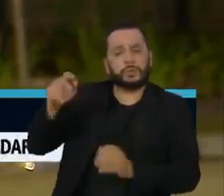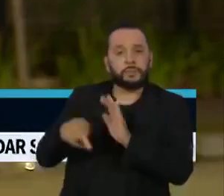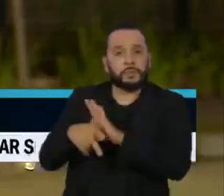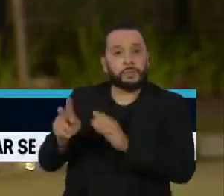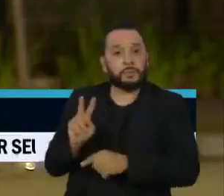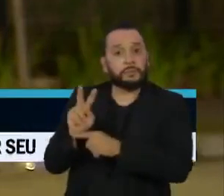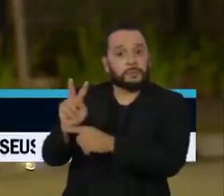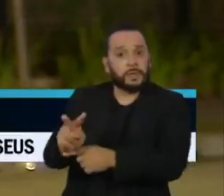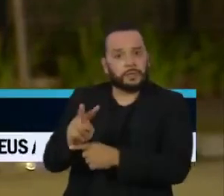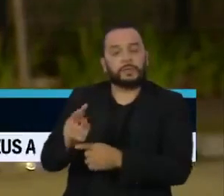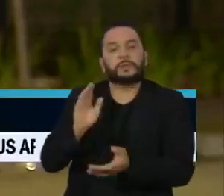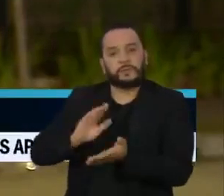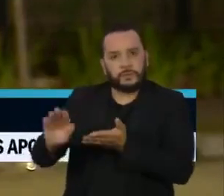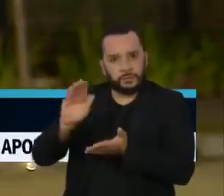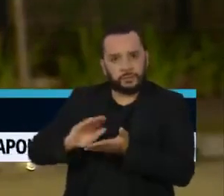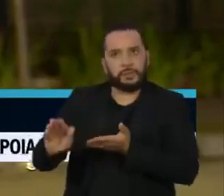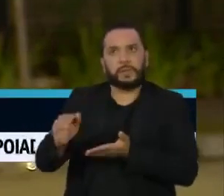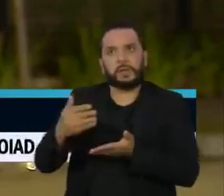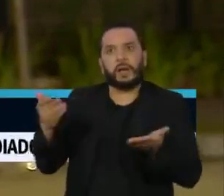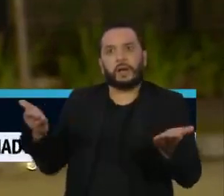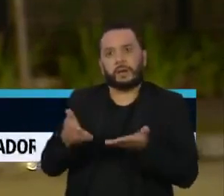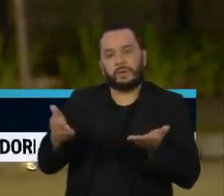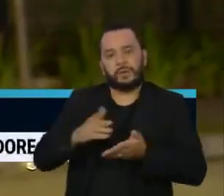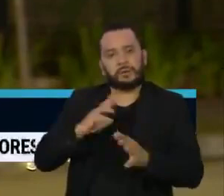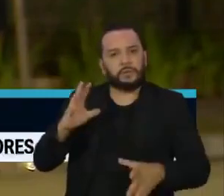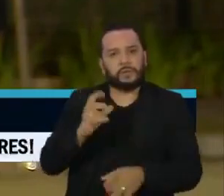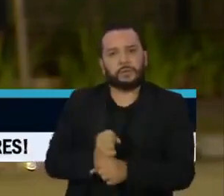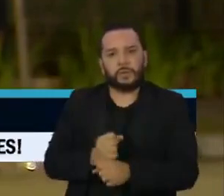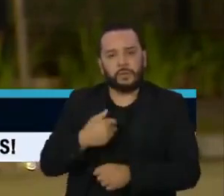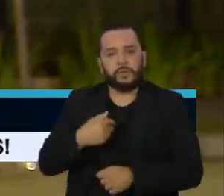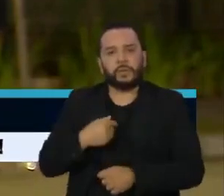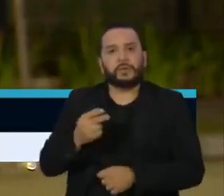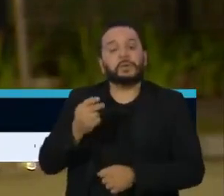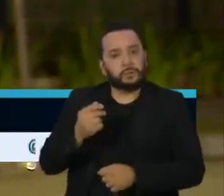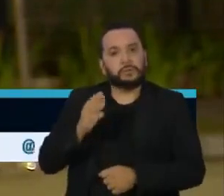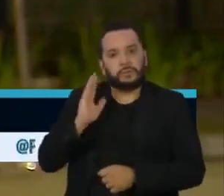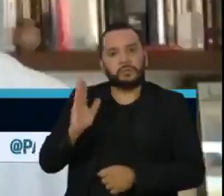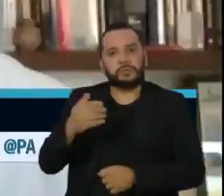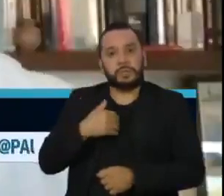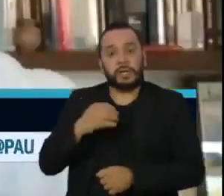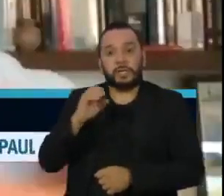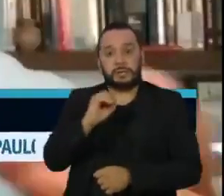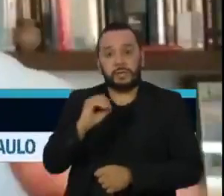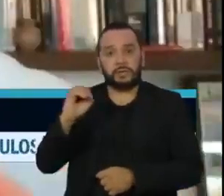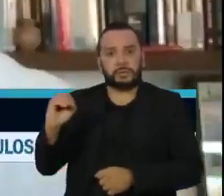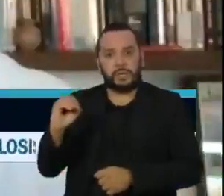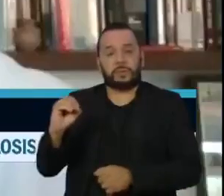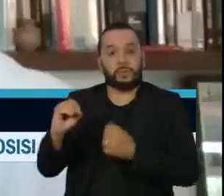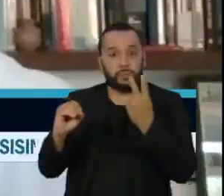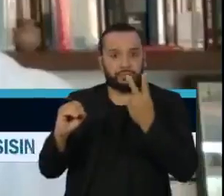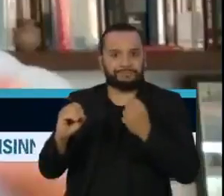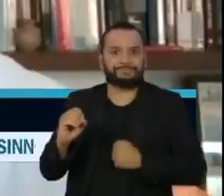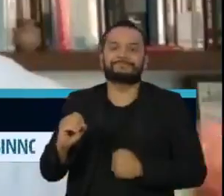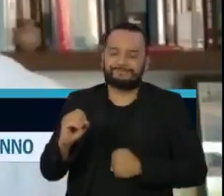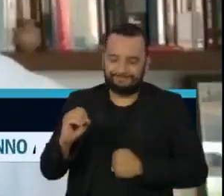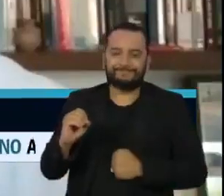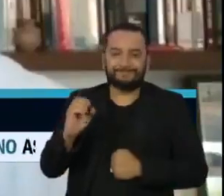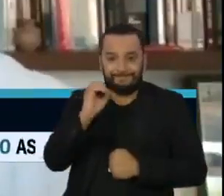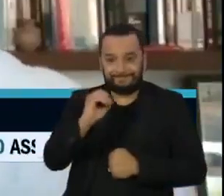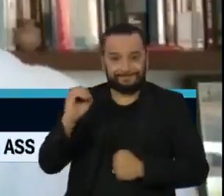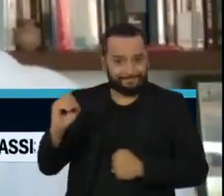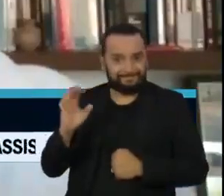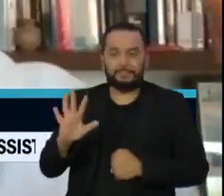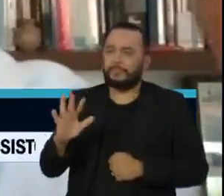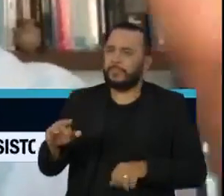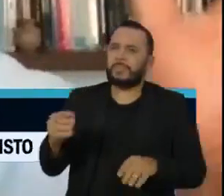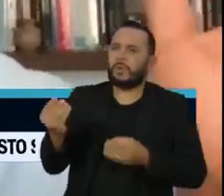investimentos produtivos, galgaram a casa dos dois dígitos. Você tem toda essa tensão no mercado, isso acaba se